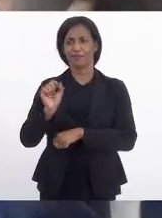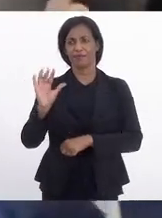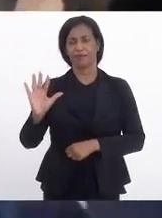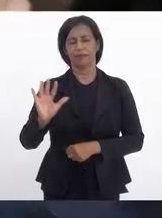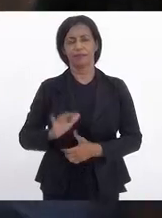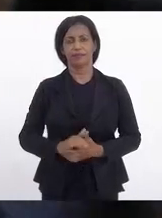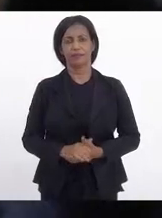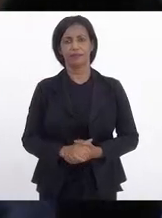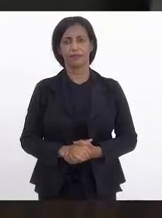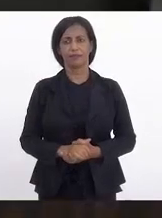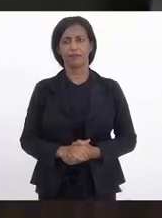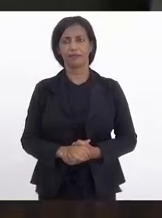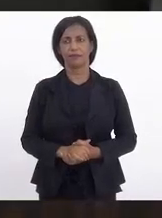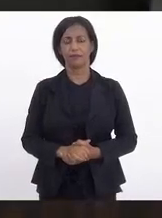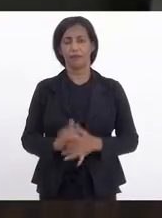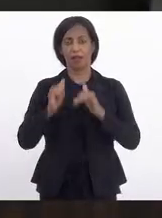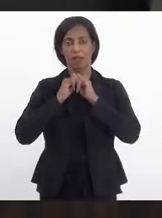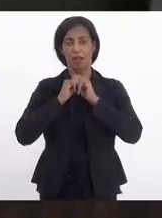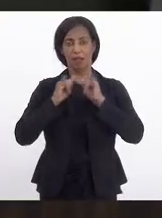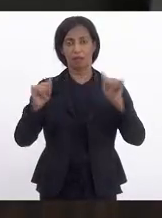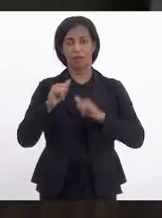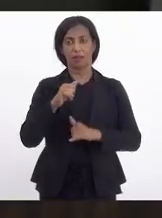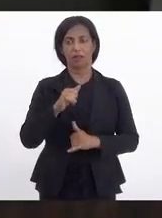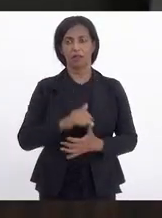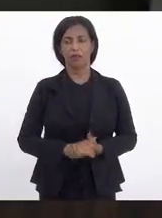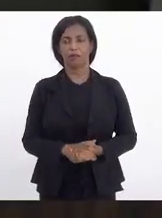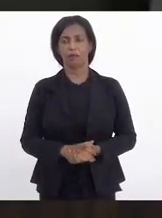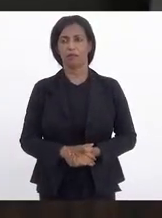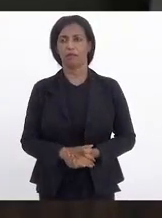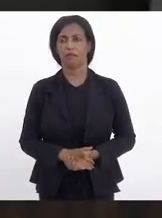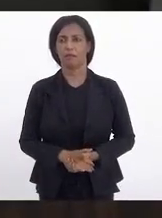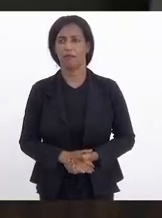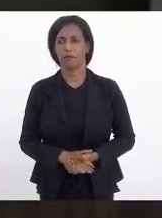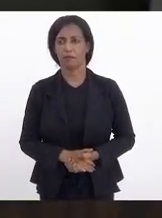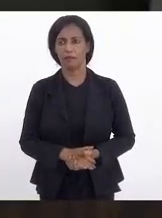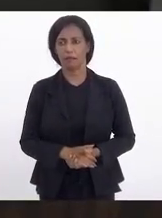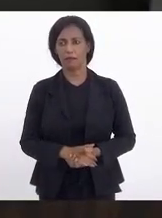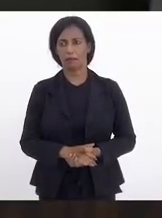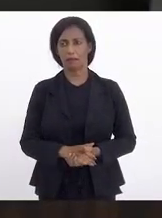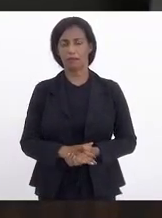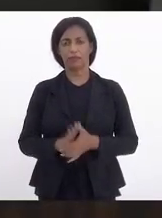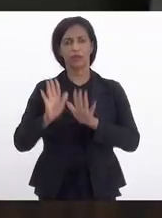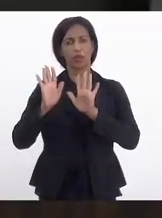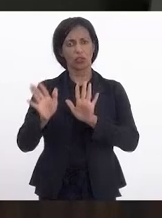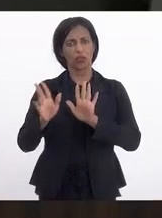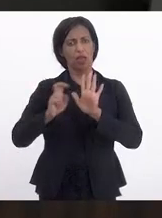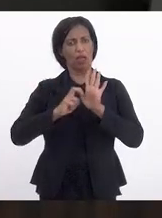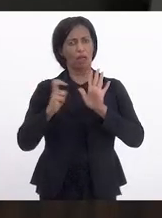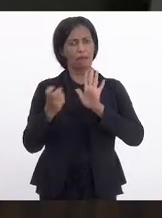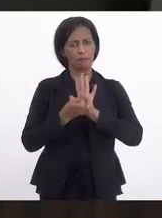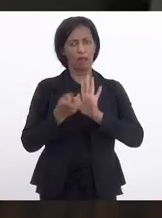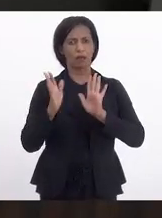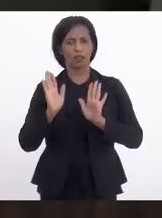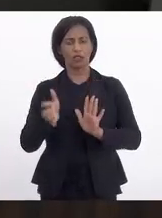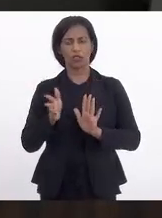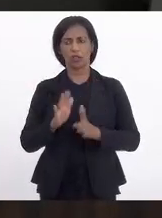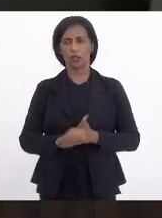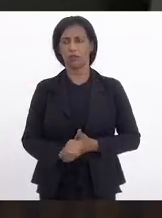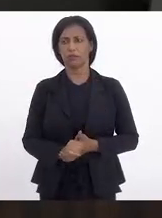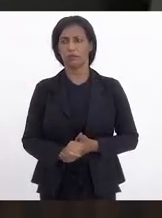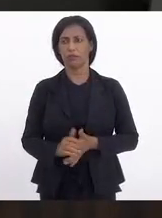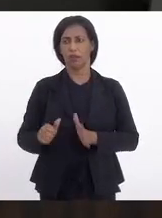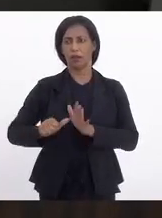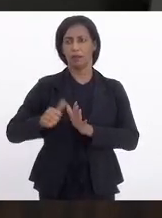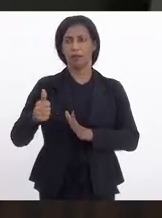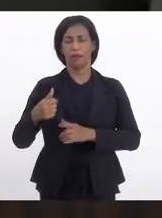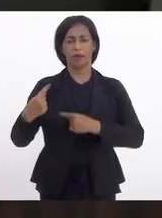tem problema e anuncie o projeto ele e não não já vi já recebeu emendas vai ela agora